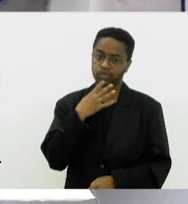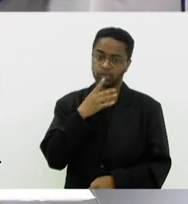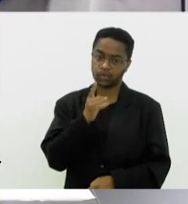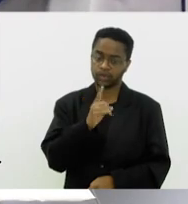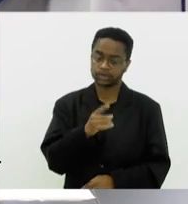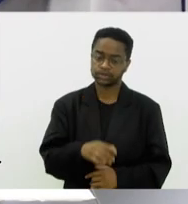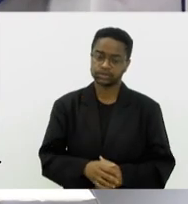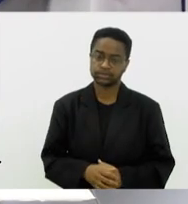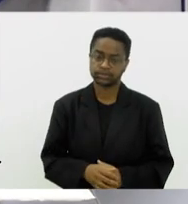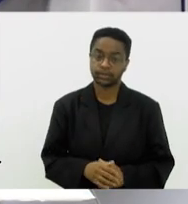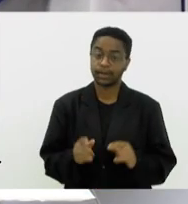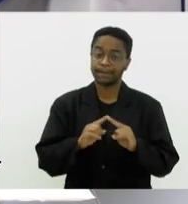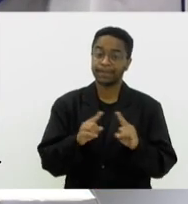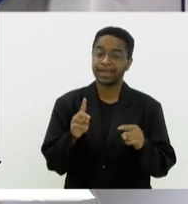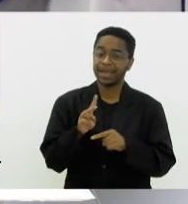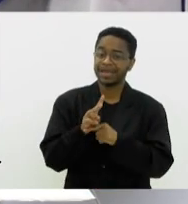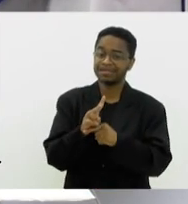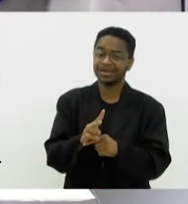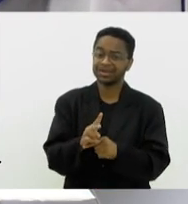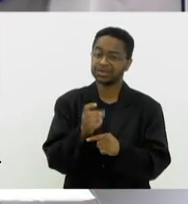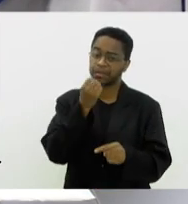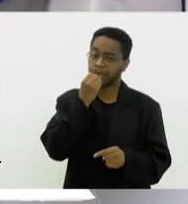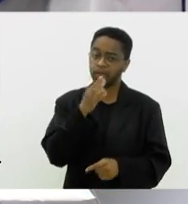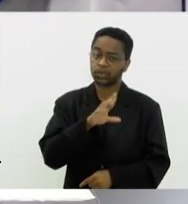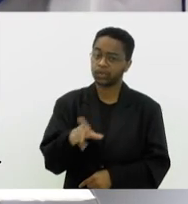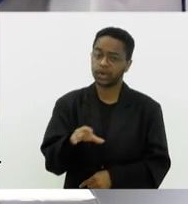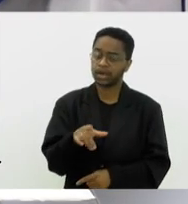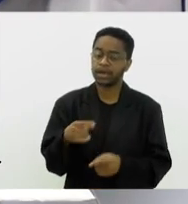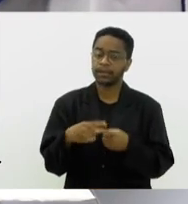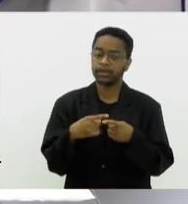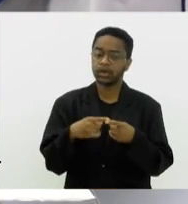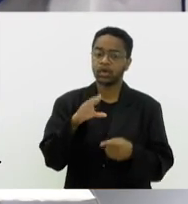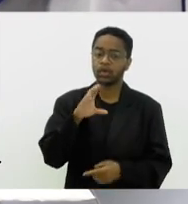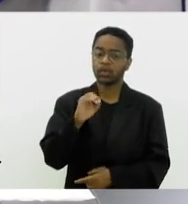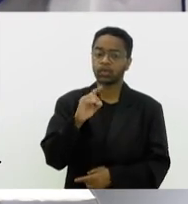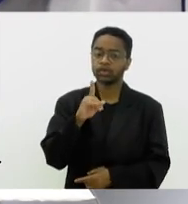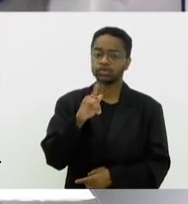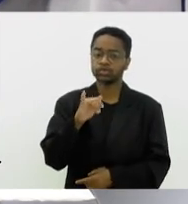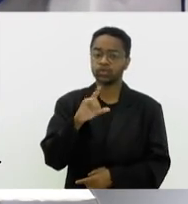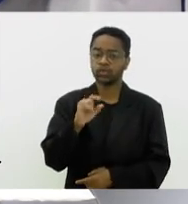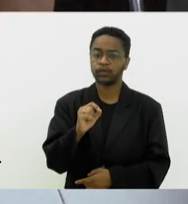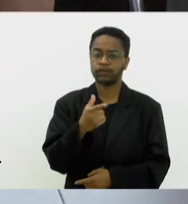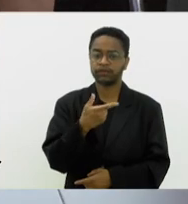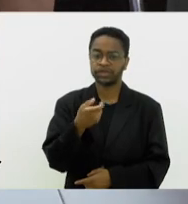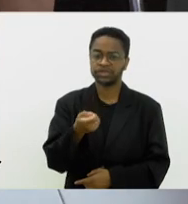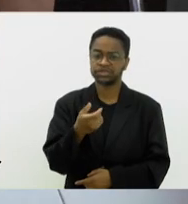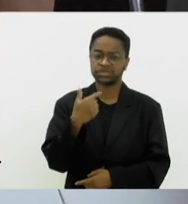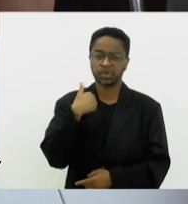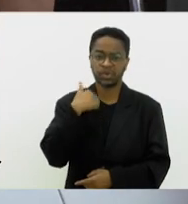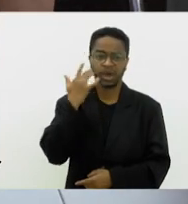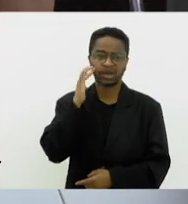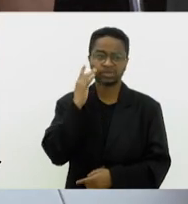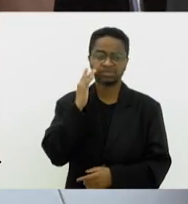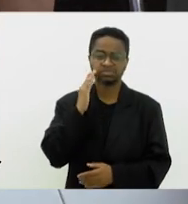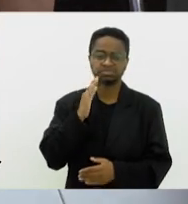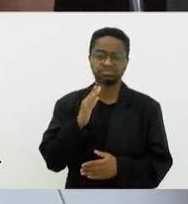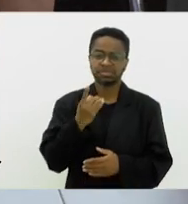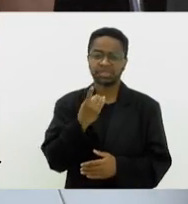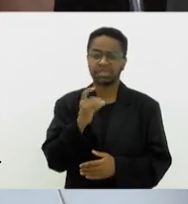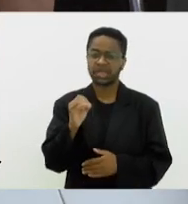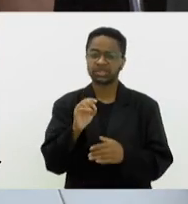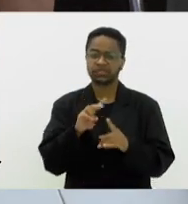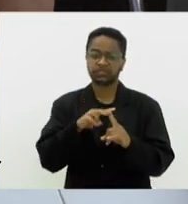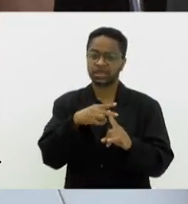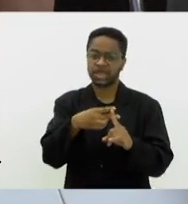Né? Não são empréstimos vultosos. O código 20 era, no máximo, assim, alguma como... X vezes o valor 10 do benefício. 10 vezes o